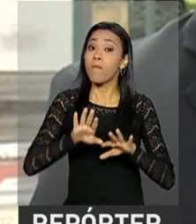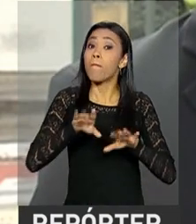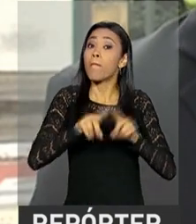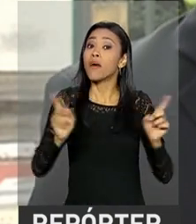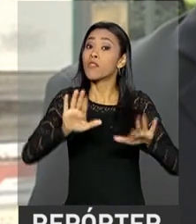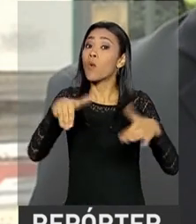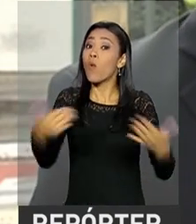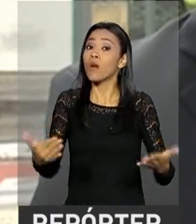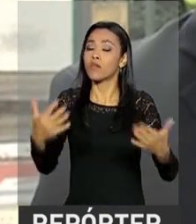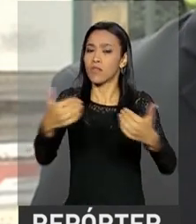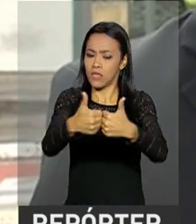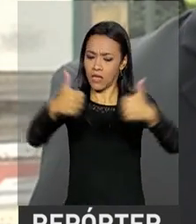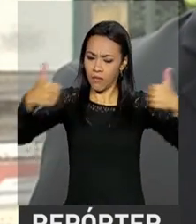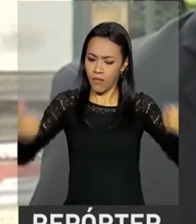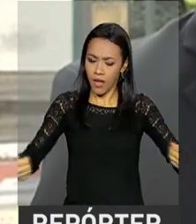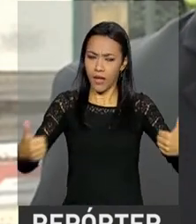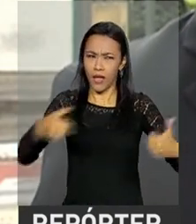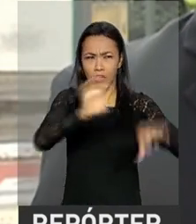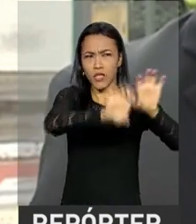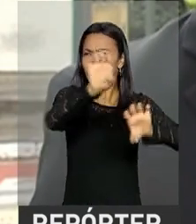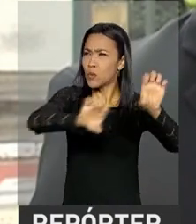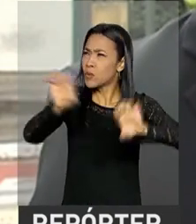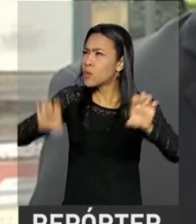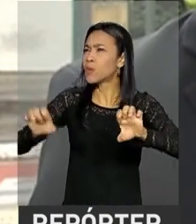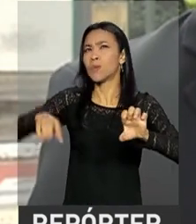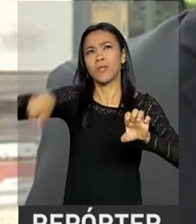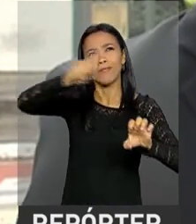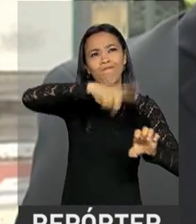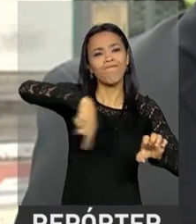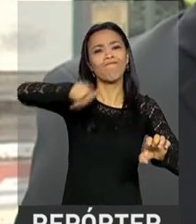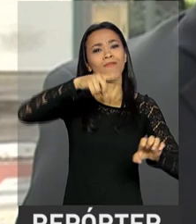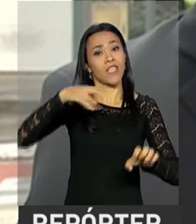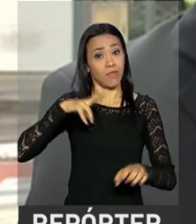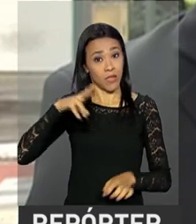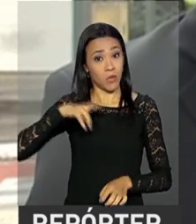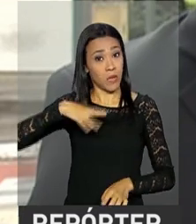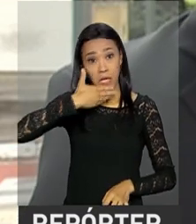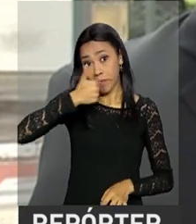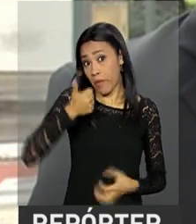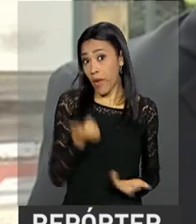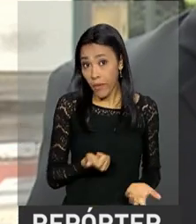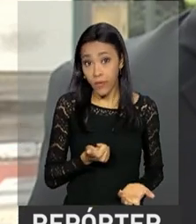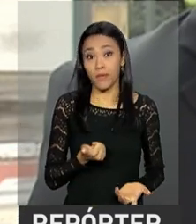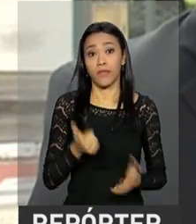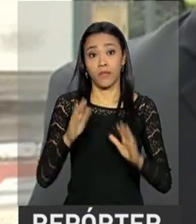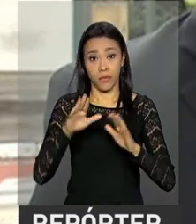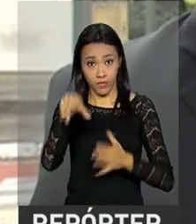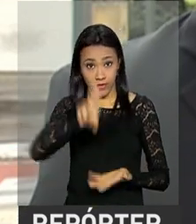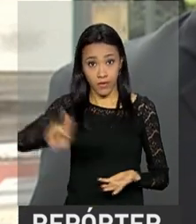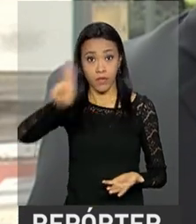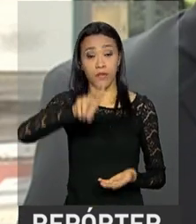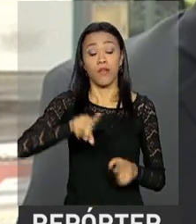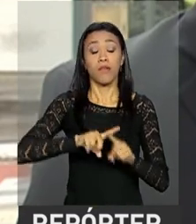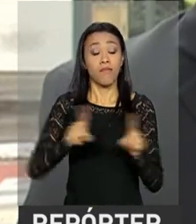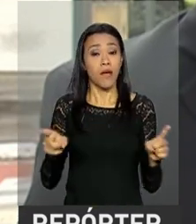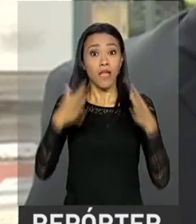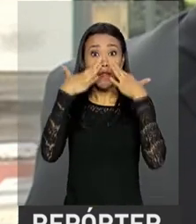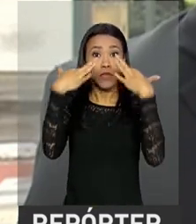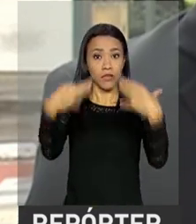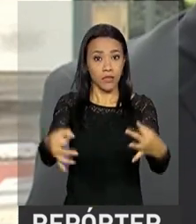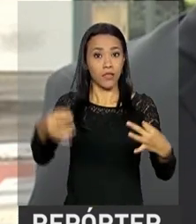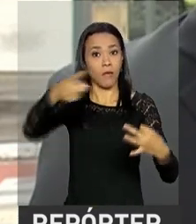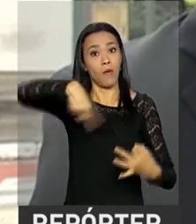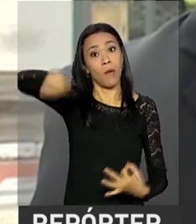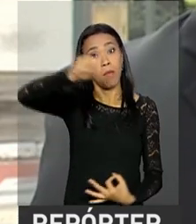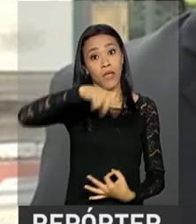avalia separadamente a infraestrutura da faculdade as particulares se saem melhor mas a avaliação serve de alerta para